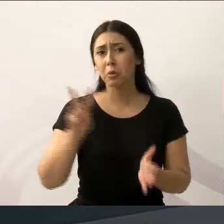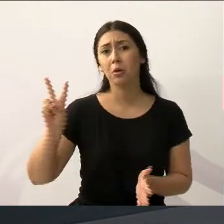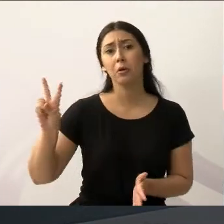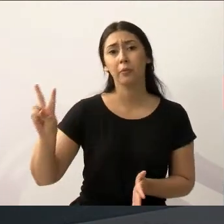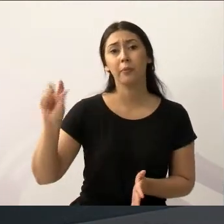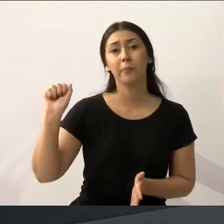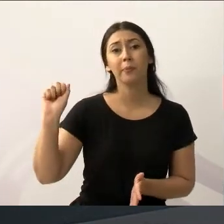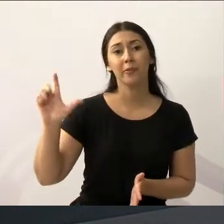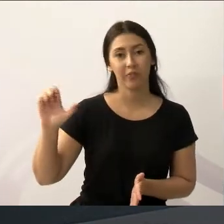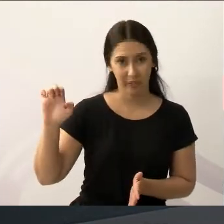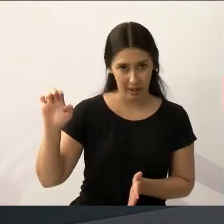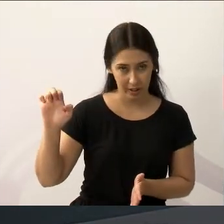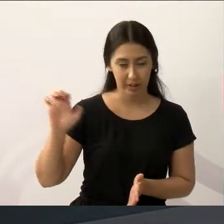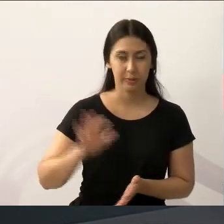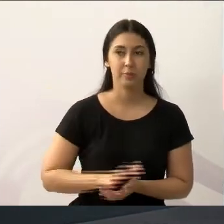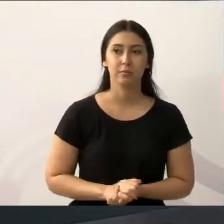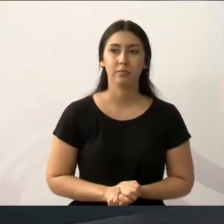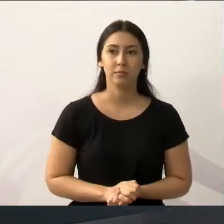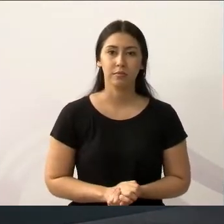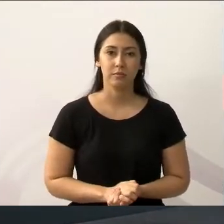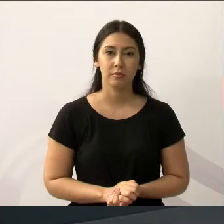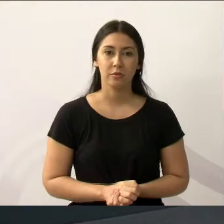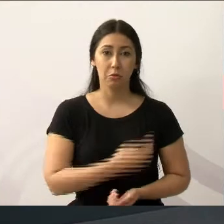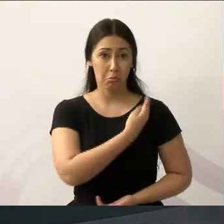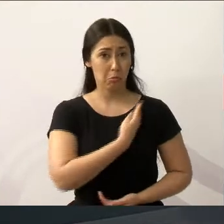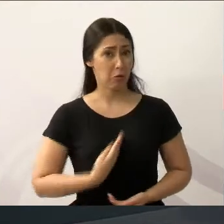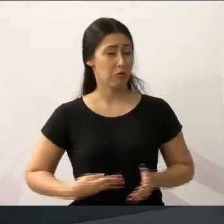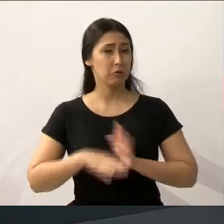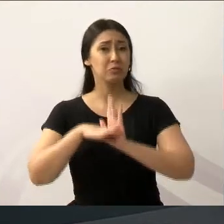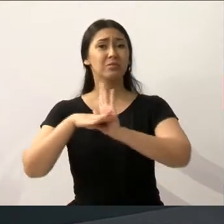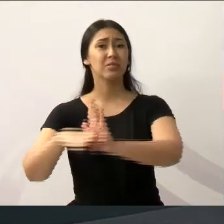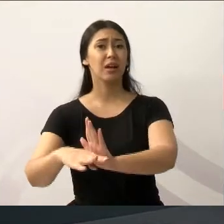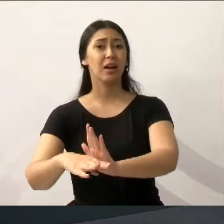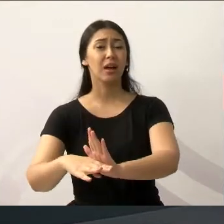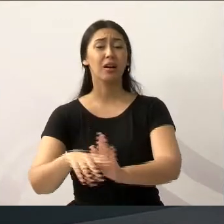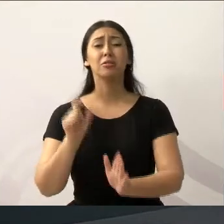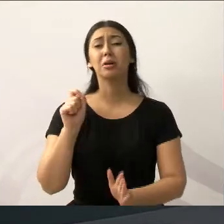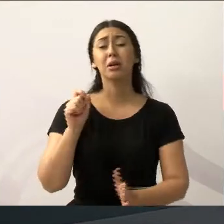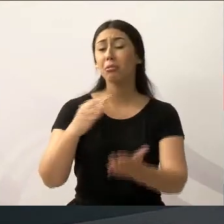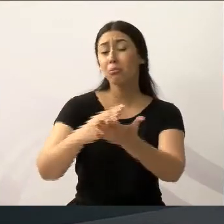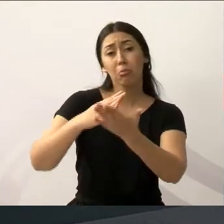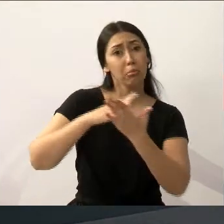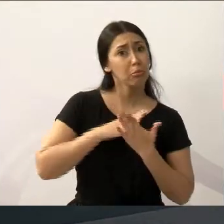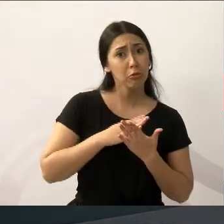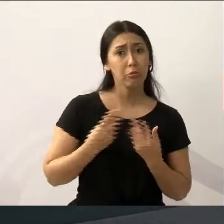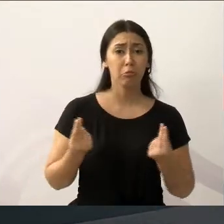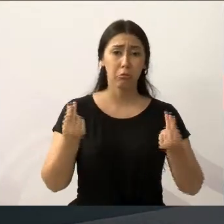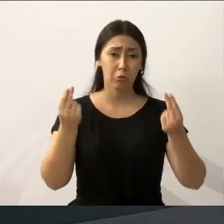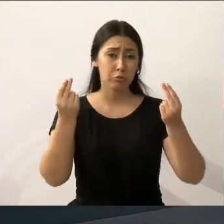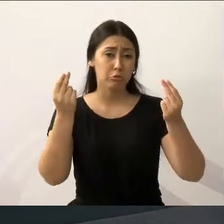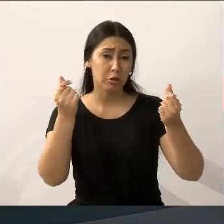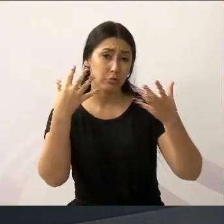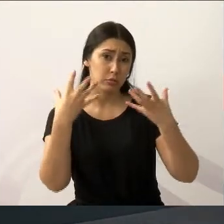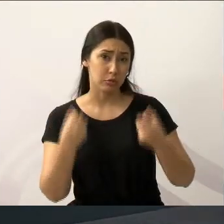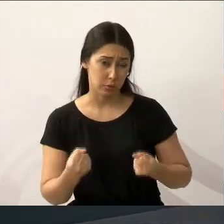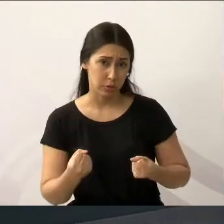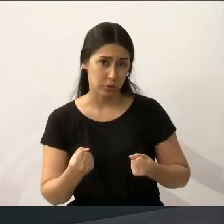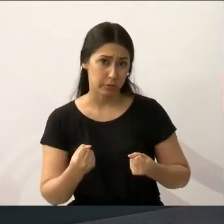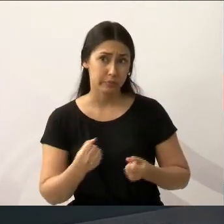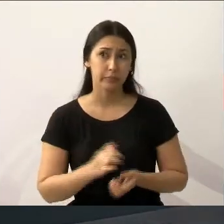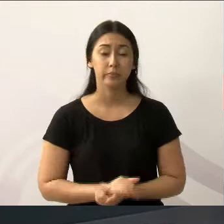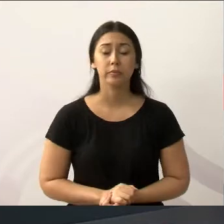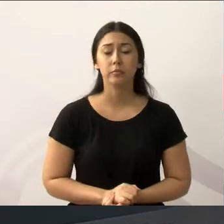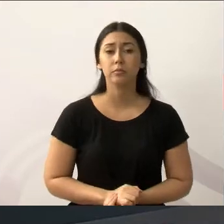recebe. Então é um vale. O voucher do governo federal é o vale, é um benefício que você vai receber.